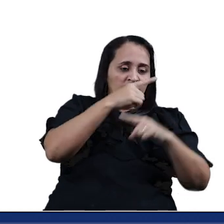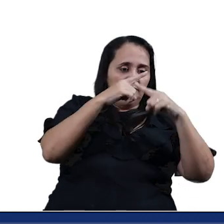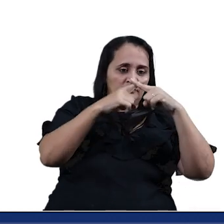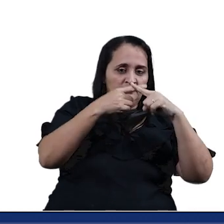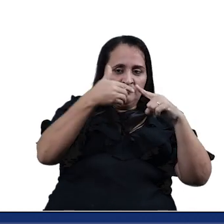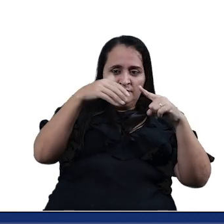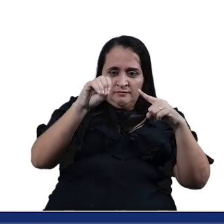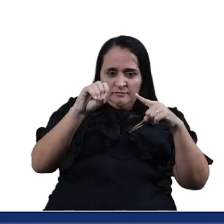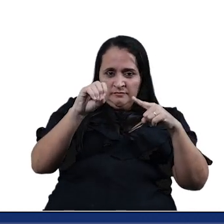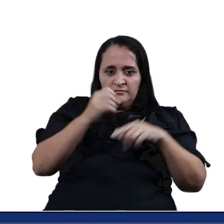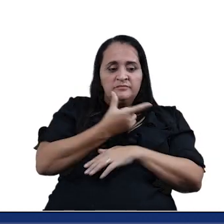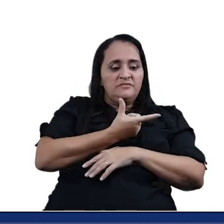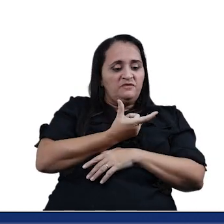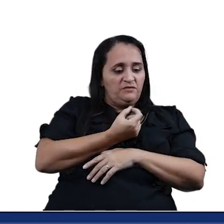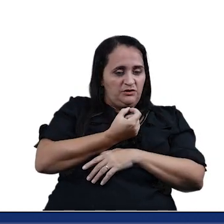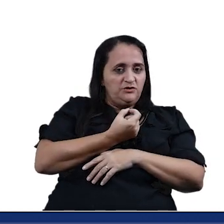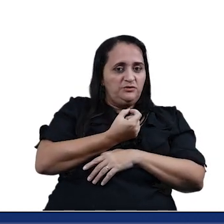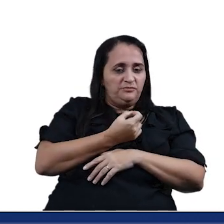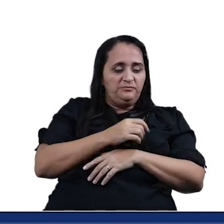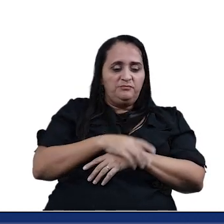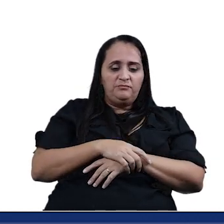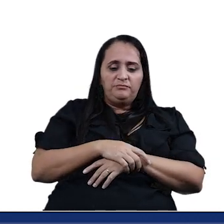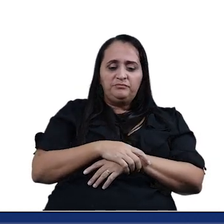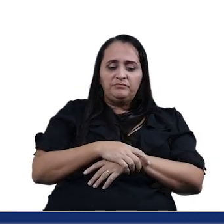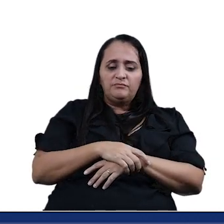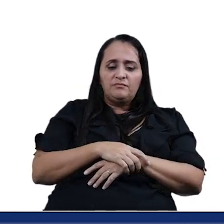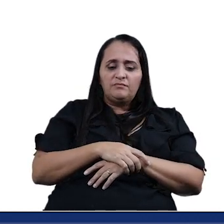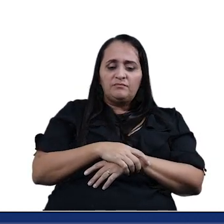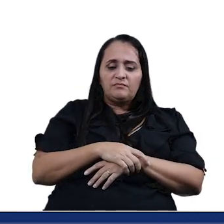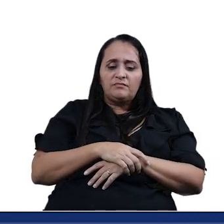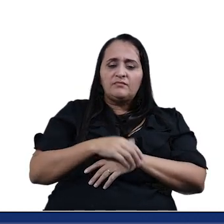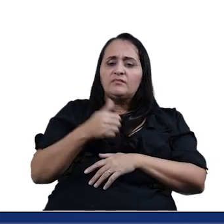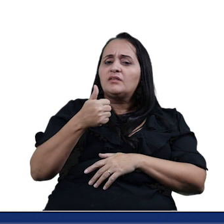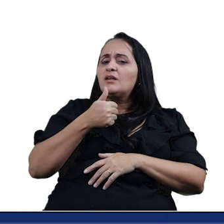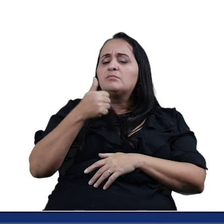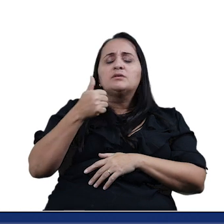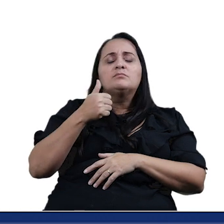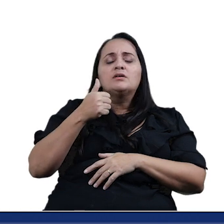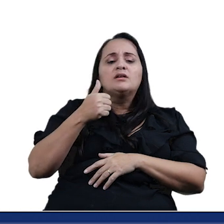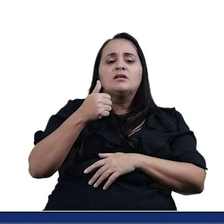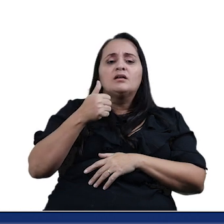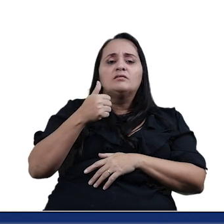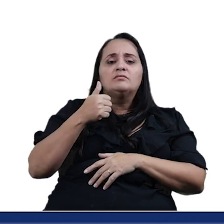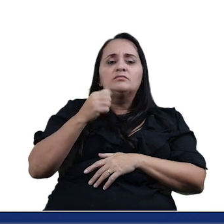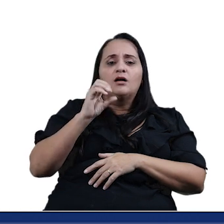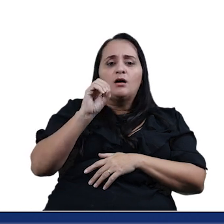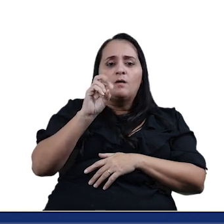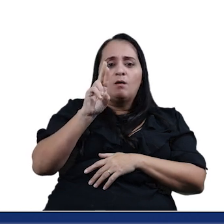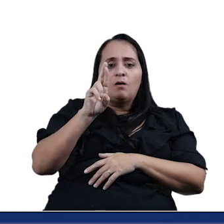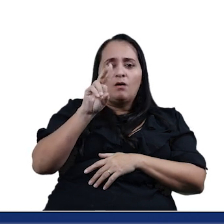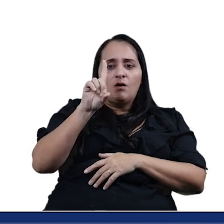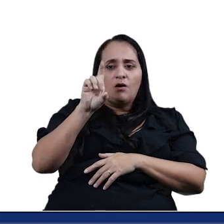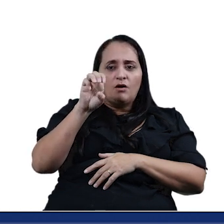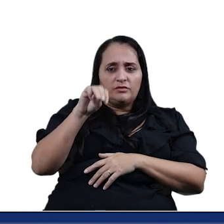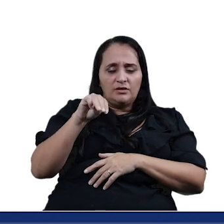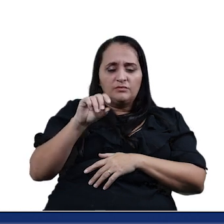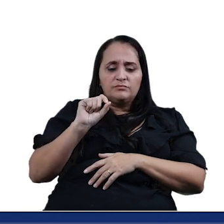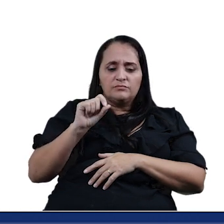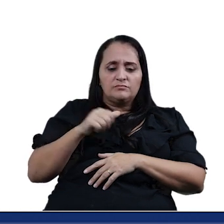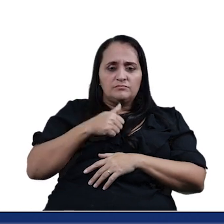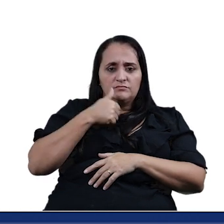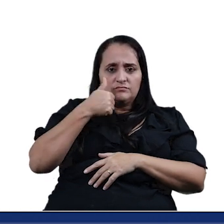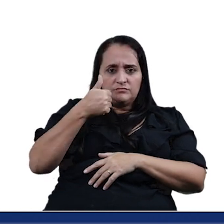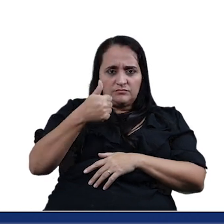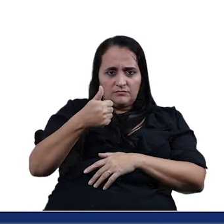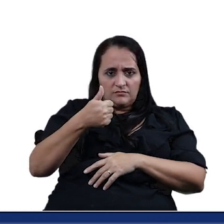20 unidades. Agora, a primeira ordem da unidade, que seria o número 5 aqui nesse caso. O algarismo vezes